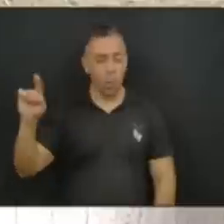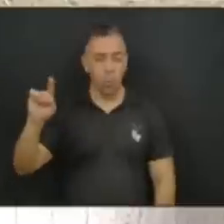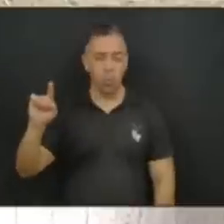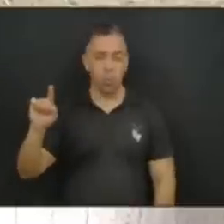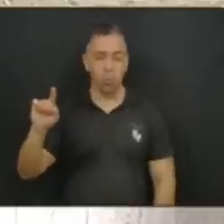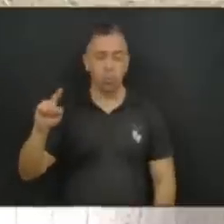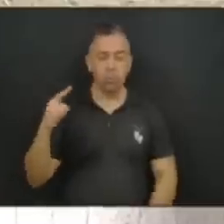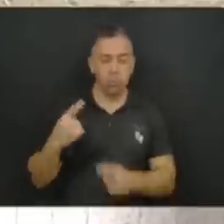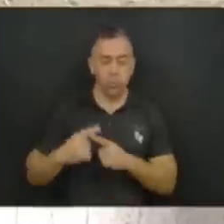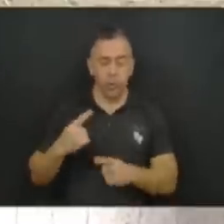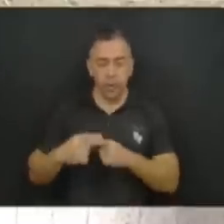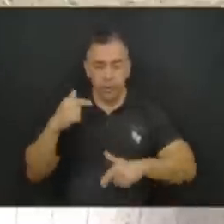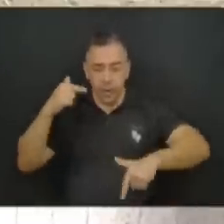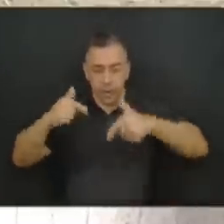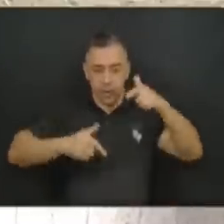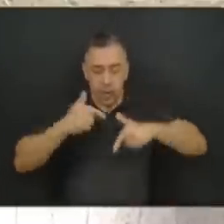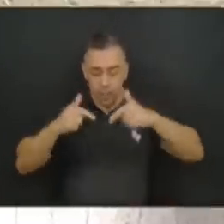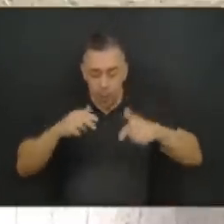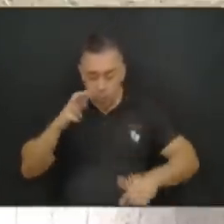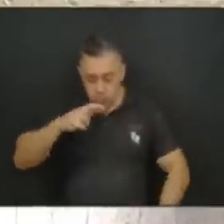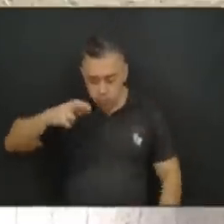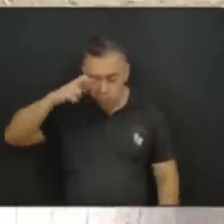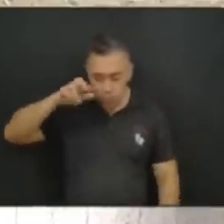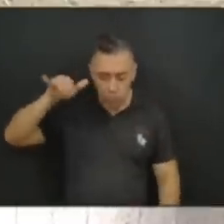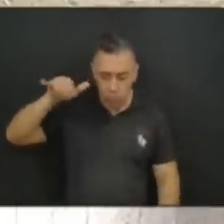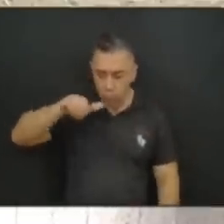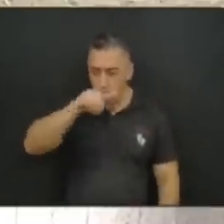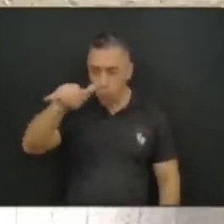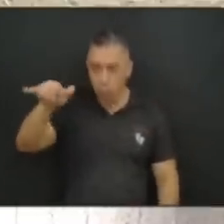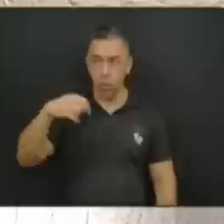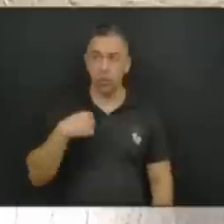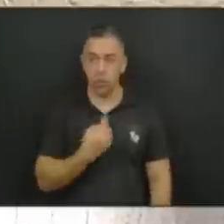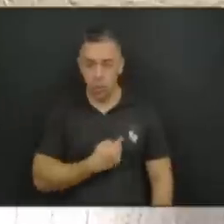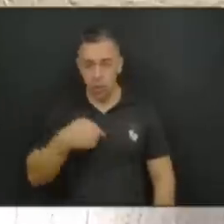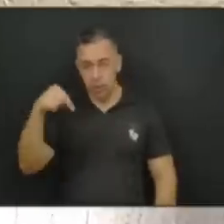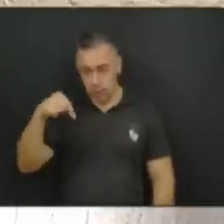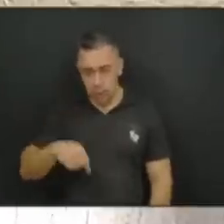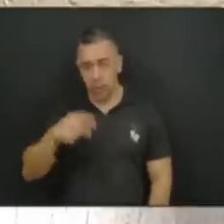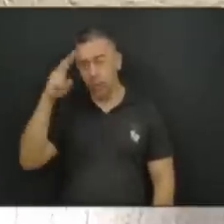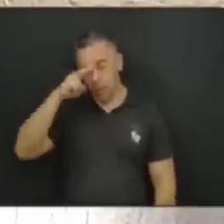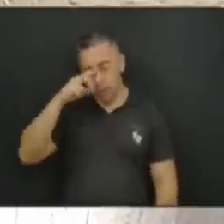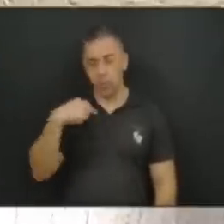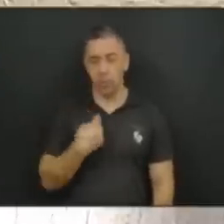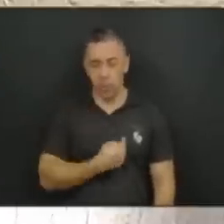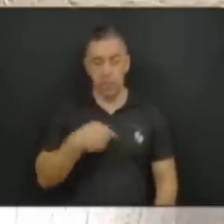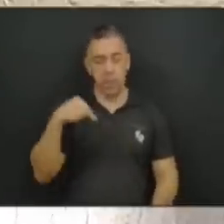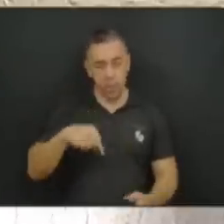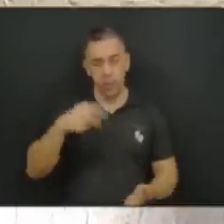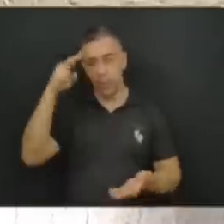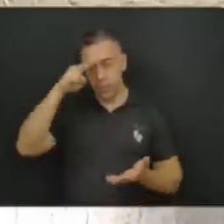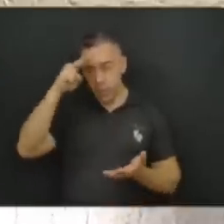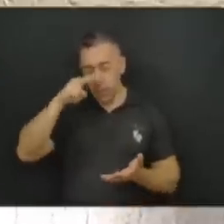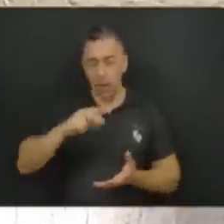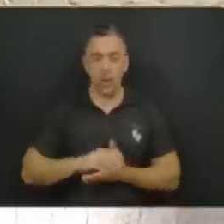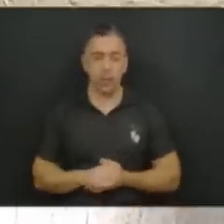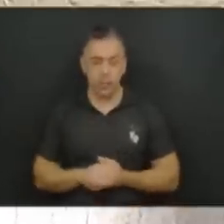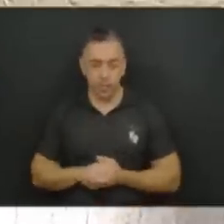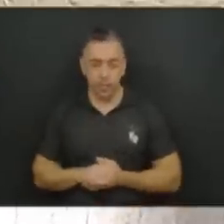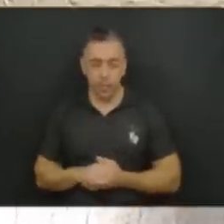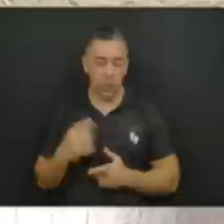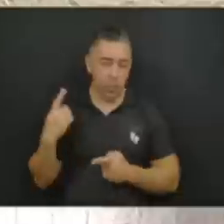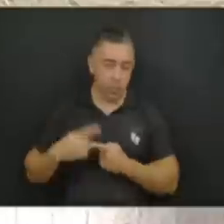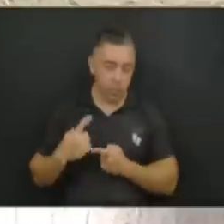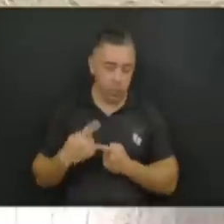porque operações aéreas nossos nós vamos ser lembrados nós daqui dessa casa de leis Vamos ser lembrado por que